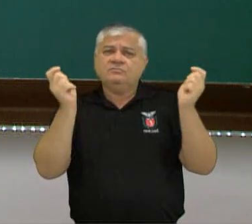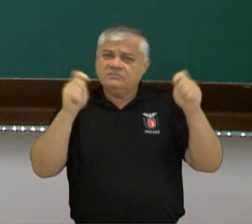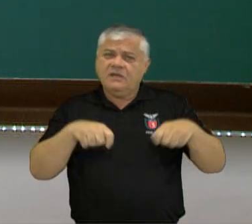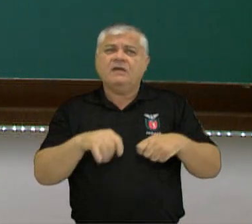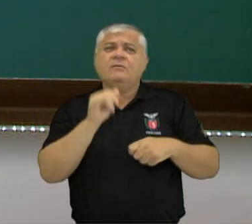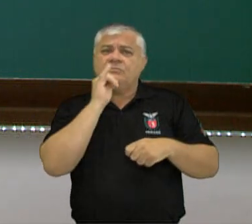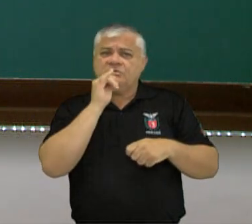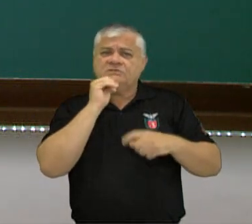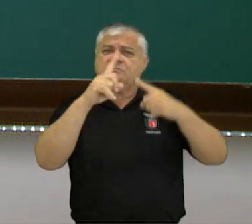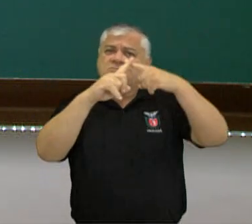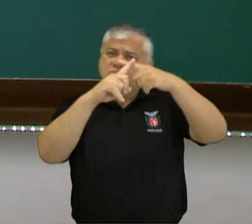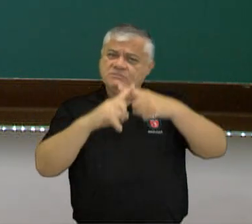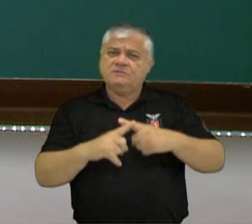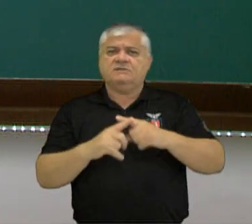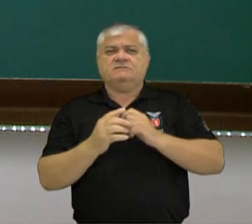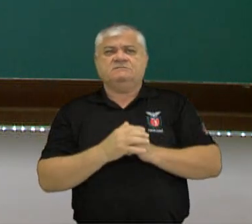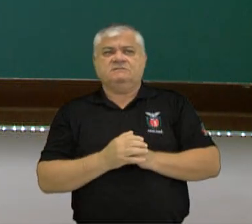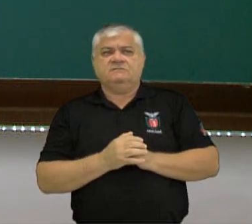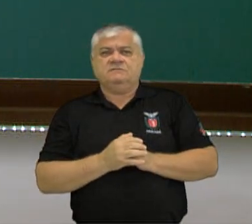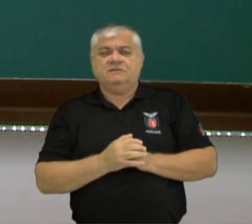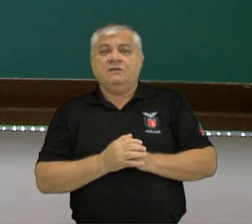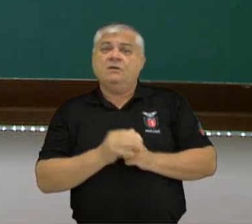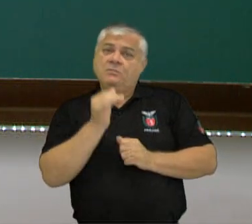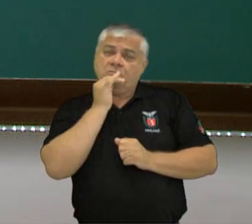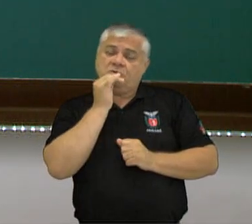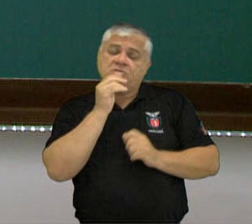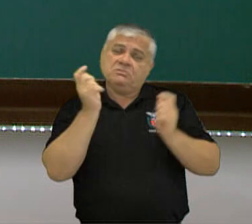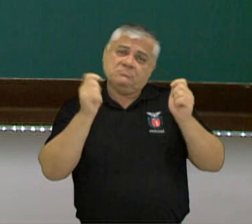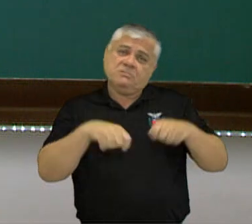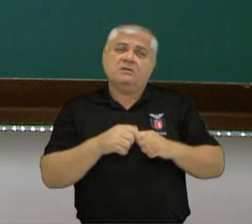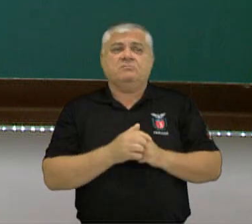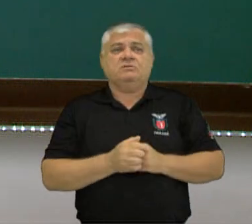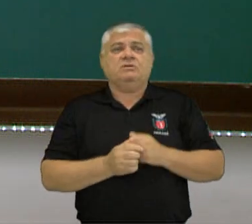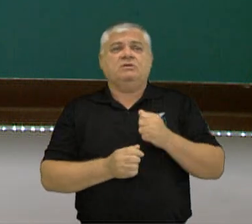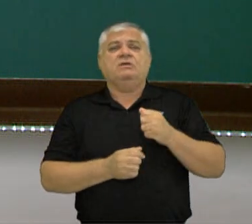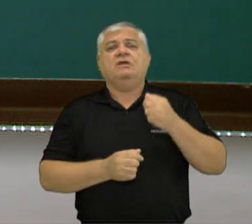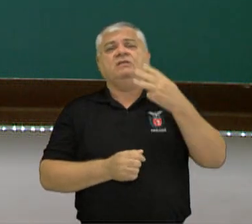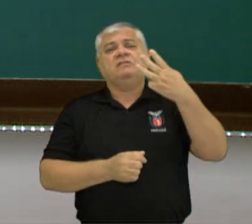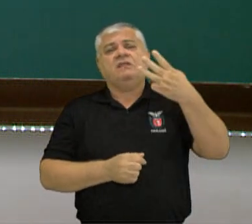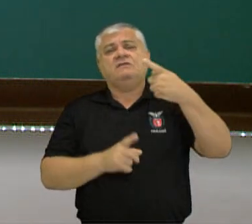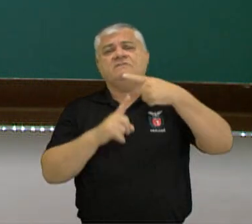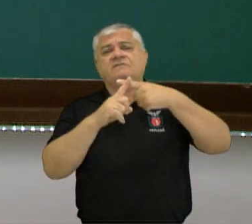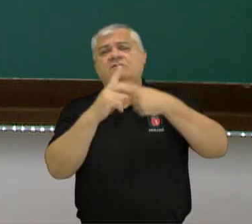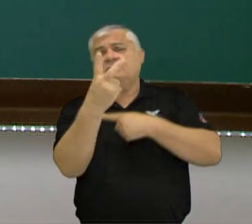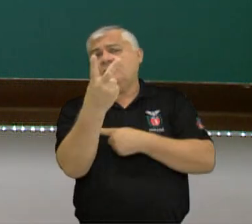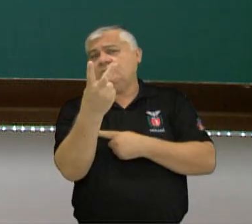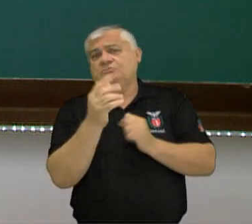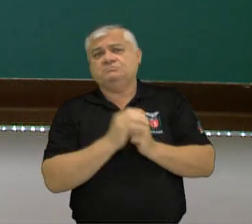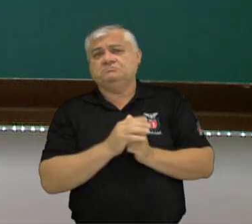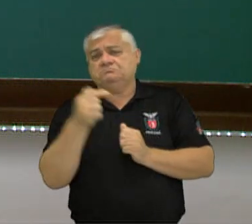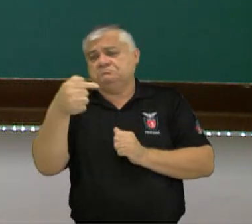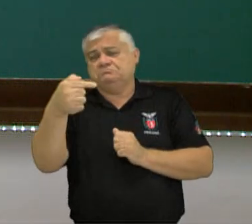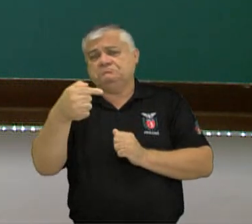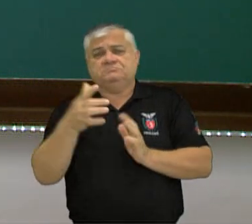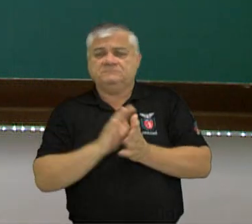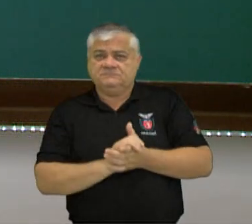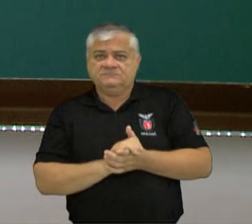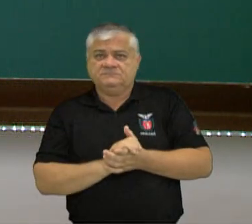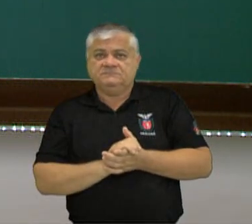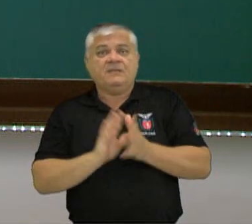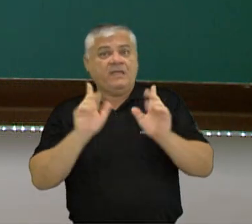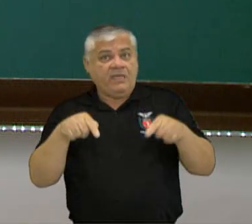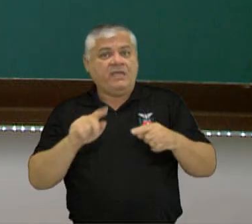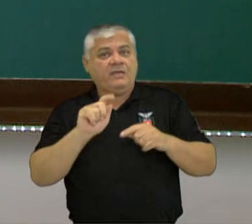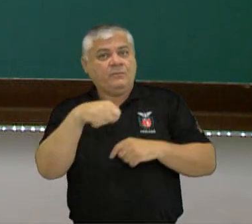uma multiplicação. Eu poderia, então, reescrever isso como 3 vezes o menos 2, uma multiplicação